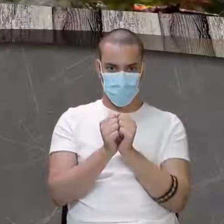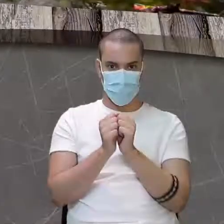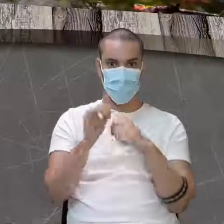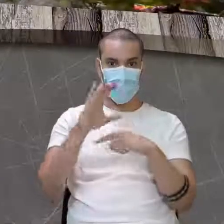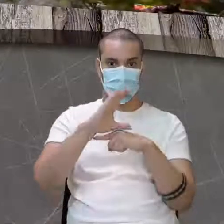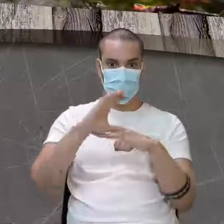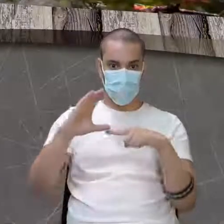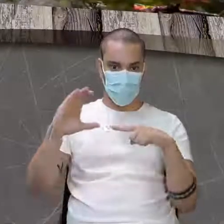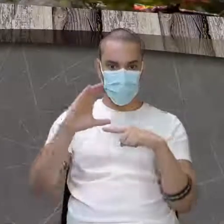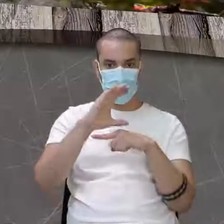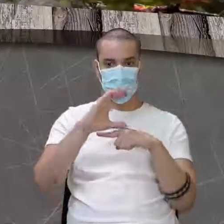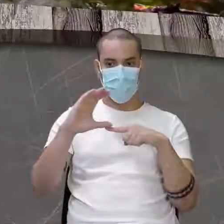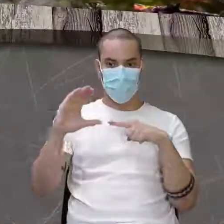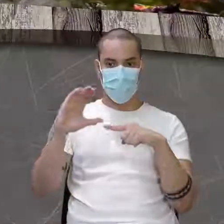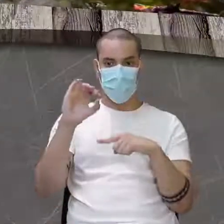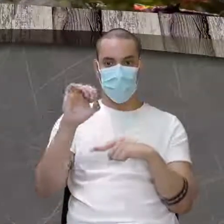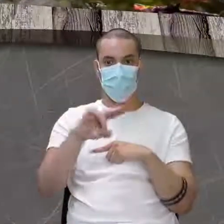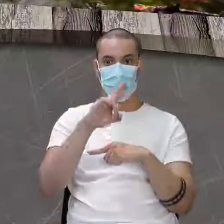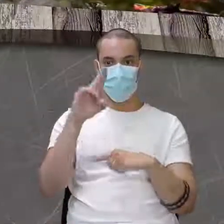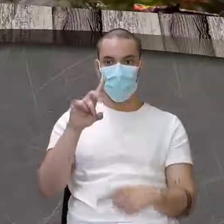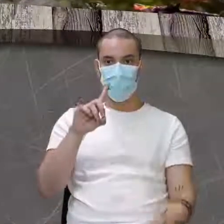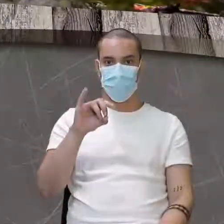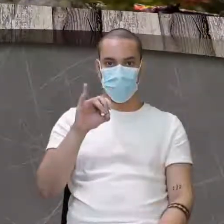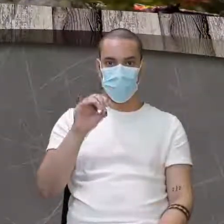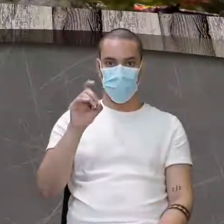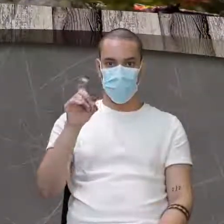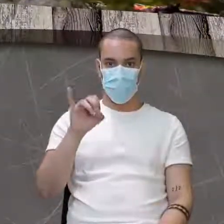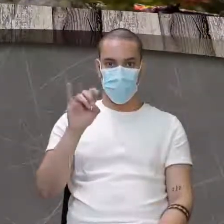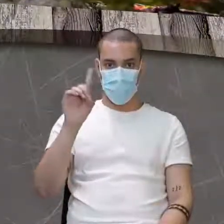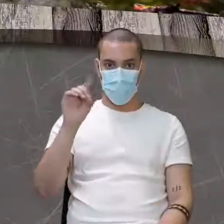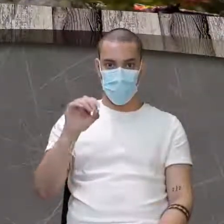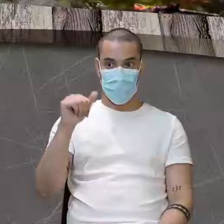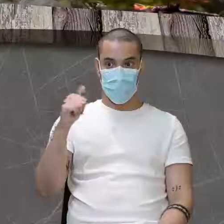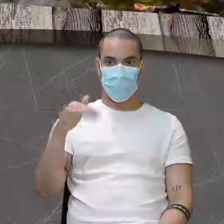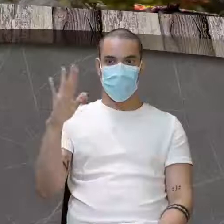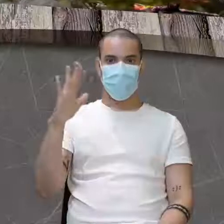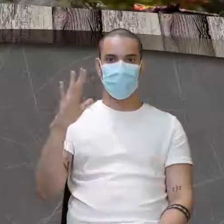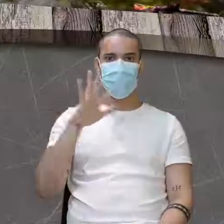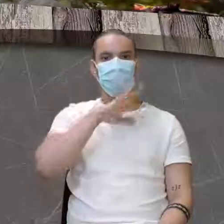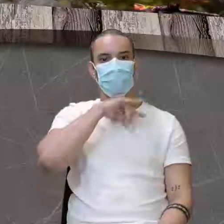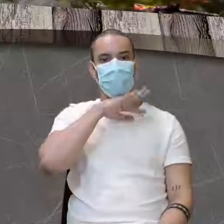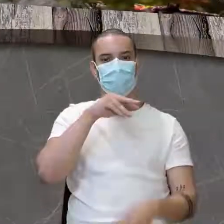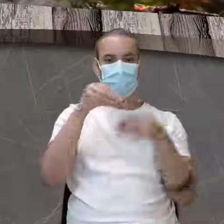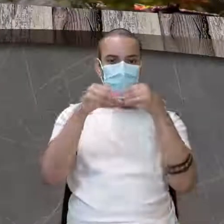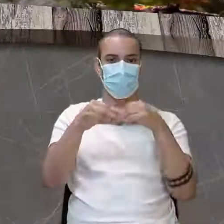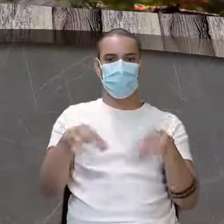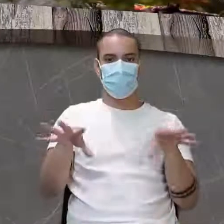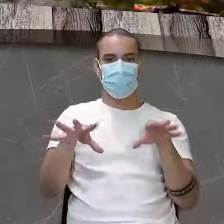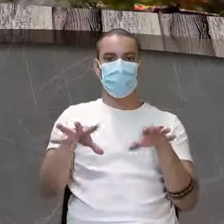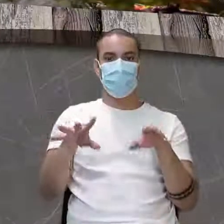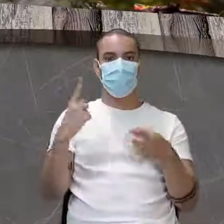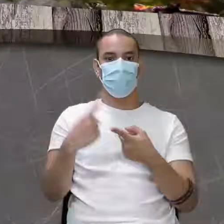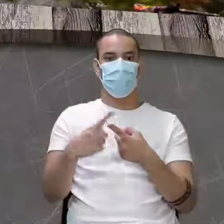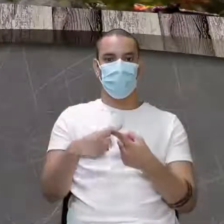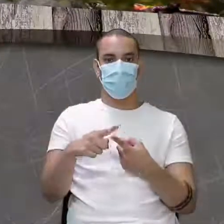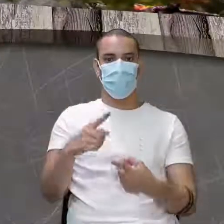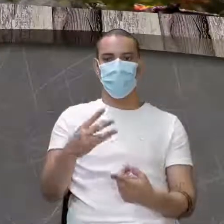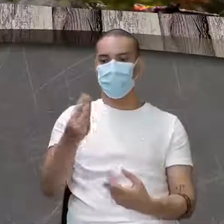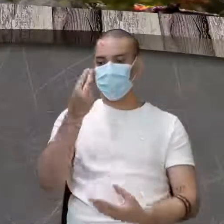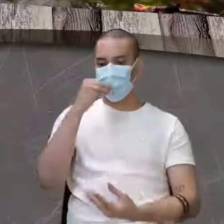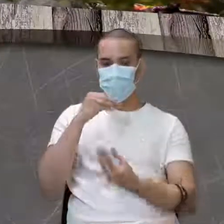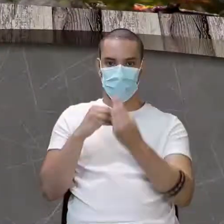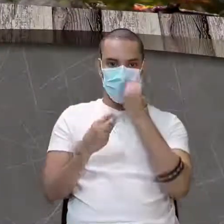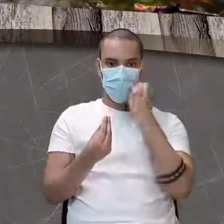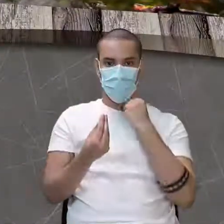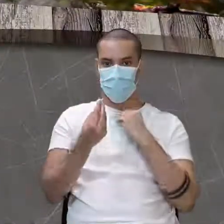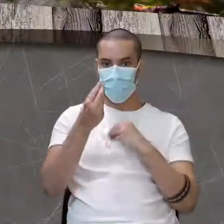carbono, formando monóxido de carbono ou dióxido de carbono, esse já é um gás tóxico. Por que a gente respira ele? Porque é tóxico. Não